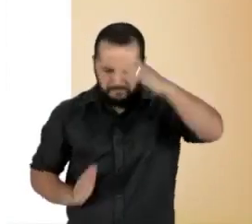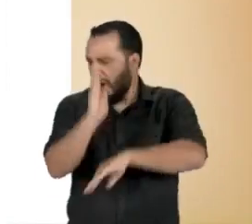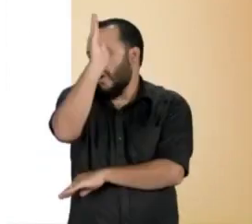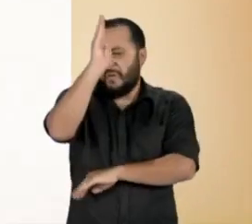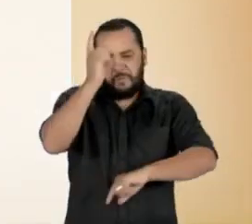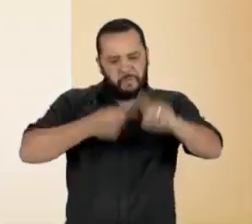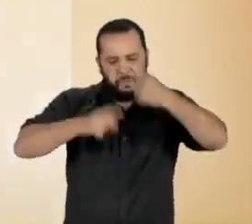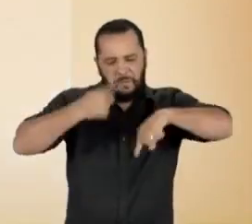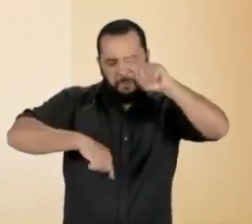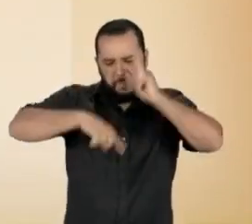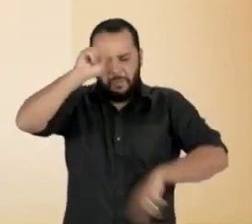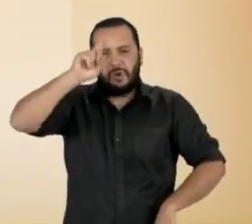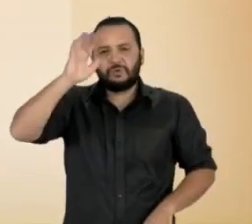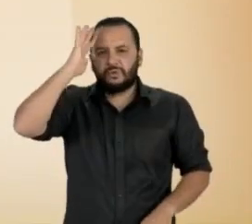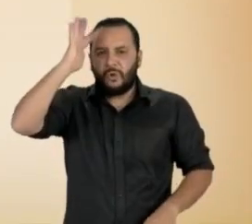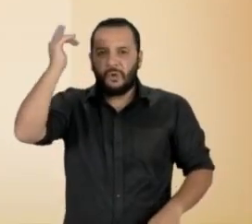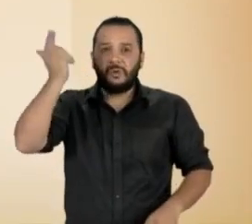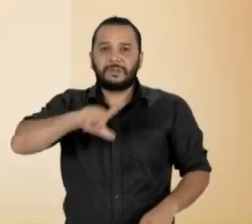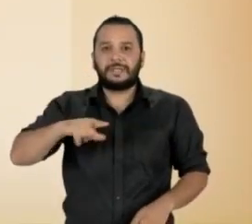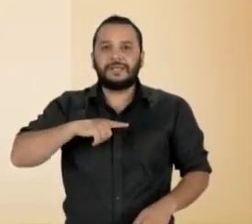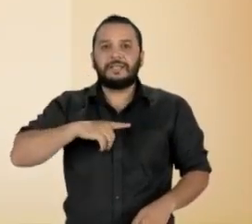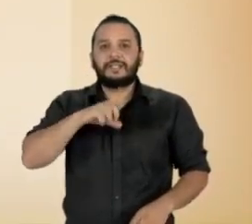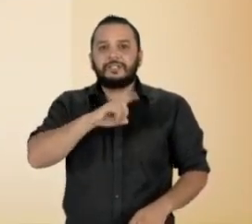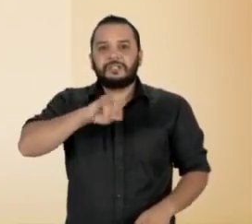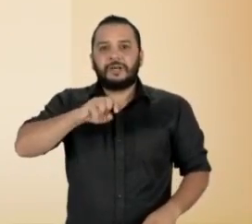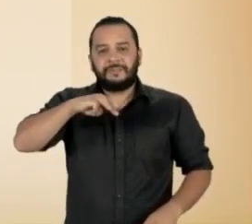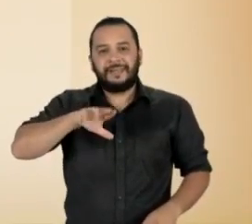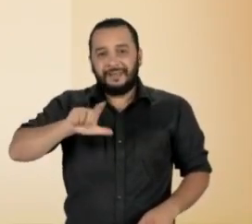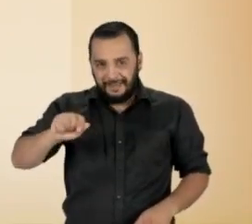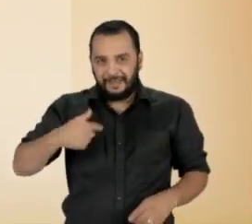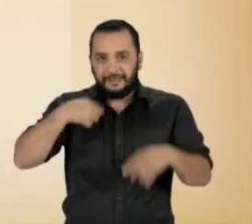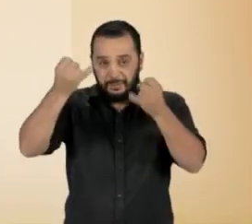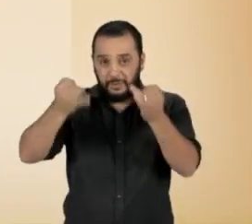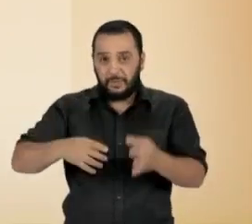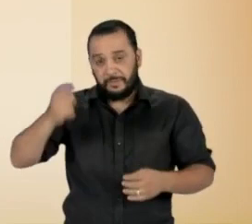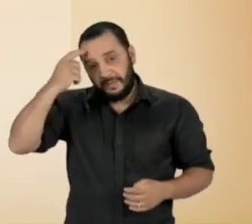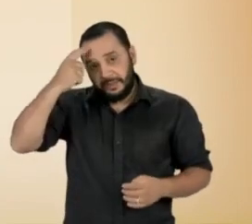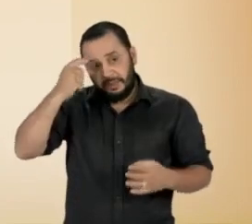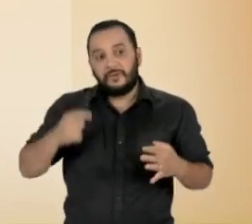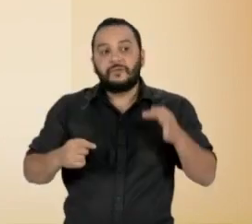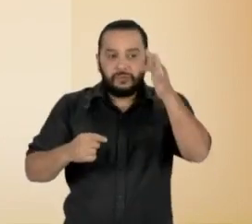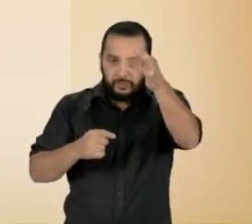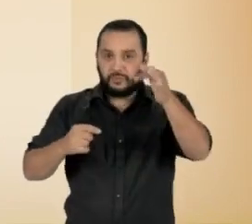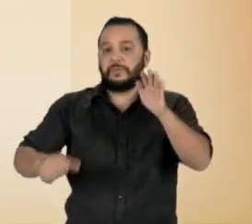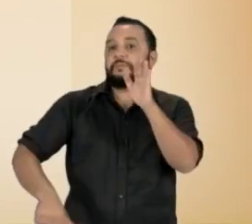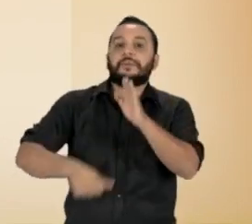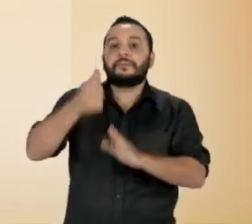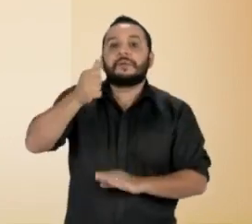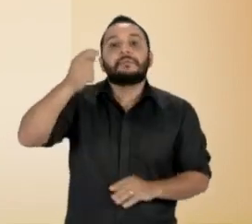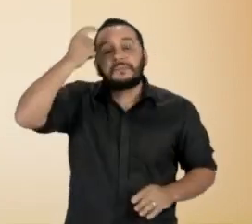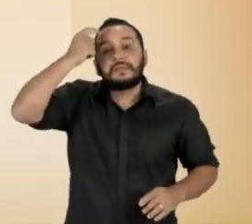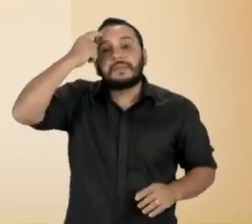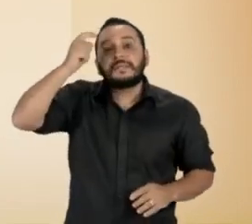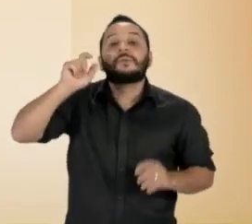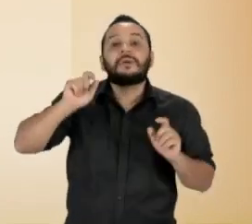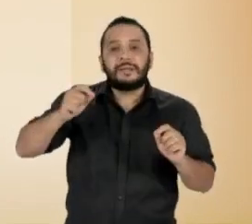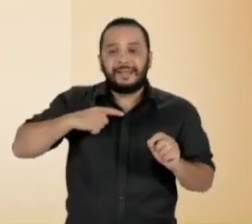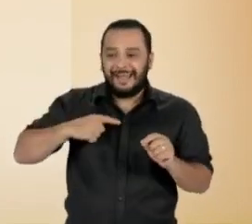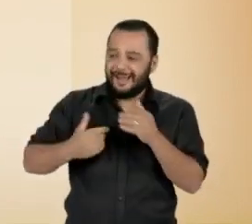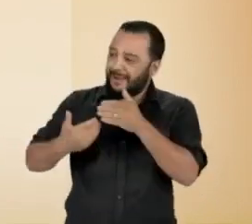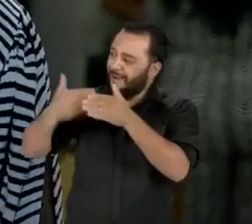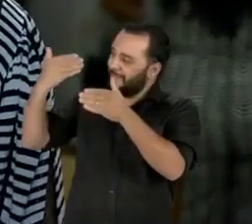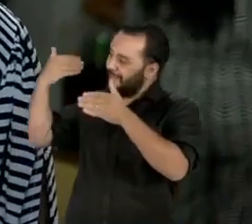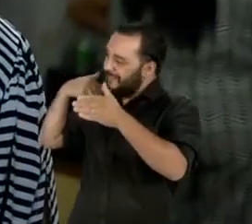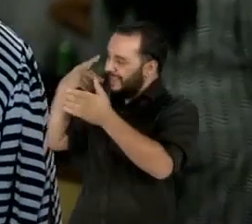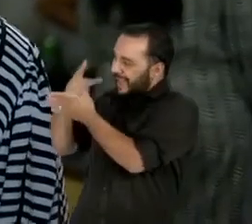escritora e ativista por igualdade, Djamila Ribeiro, disse que, para pensar no futuro, primeiro é necessário reconhecer os erros do